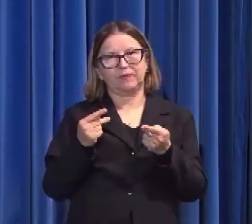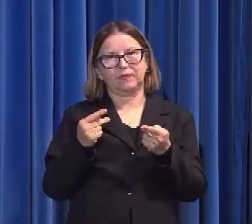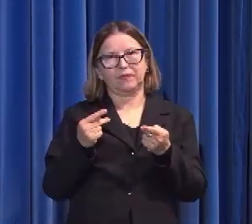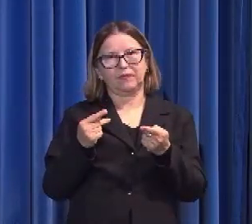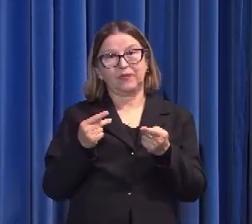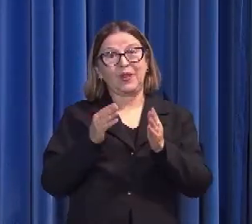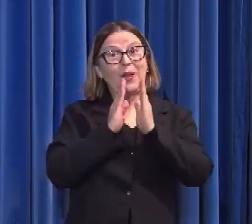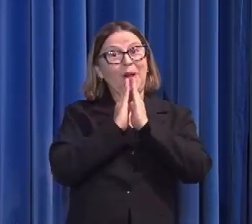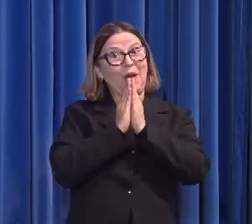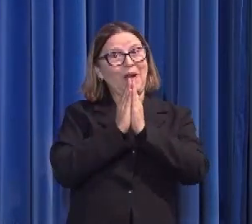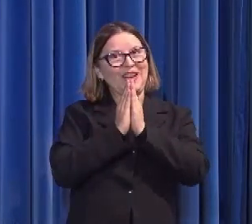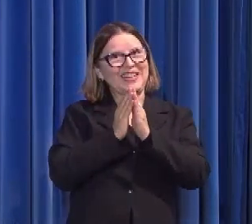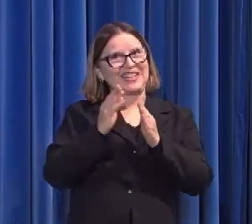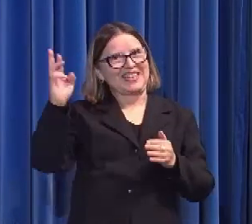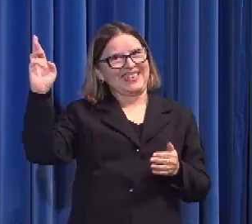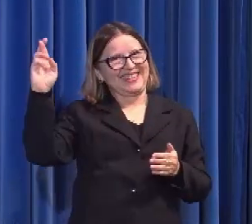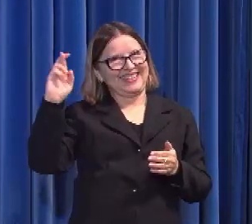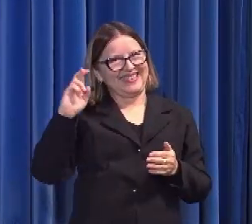respondidas